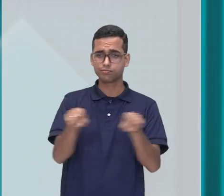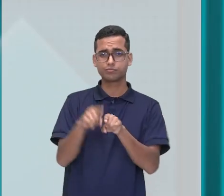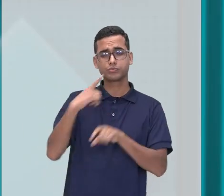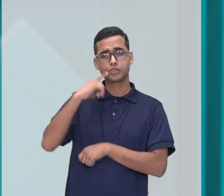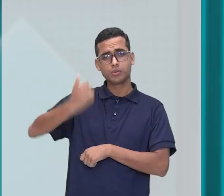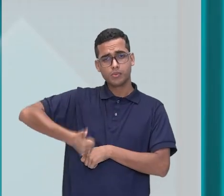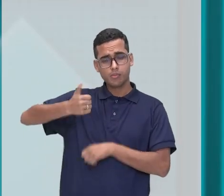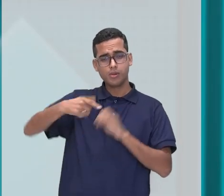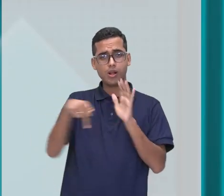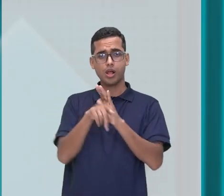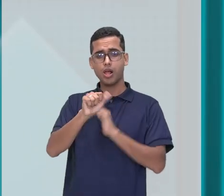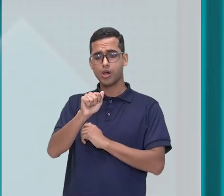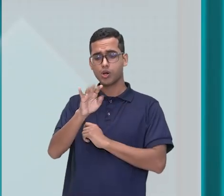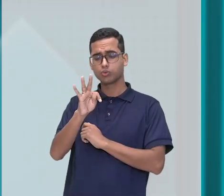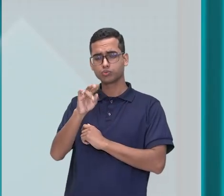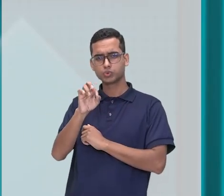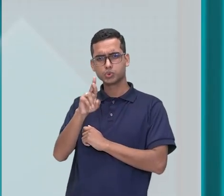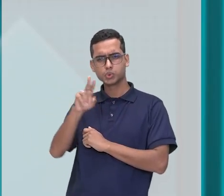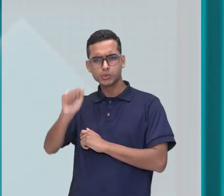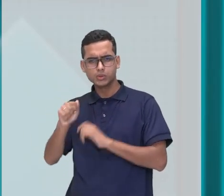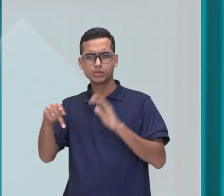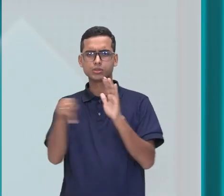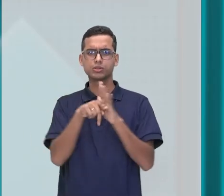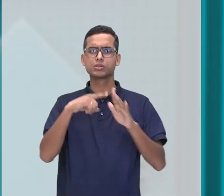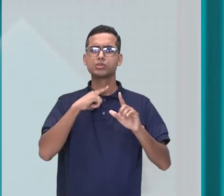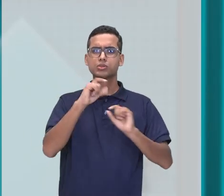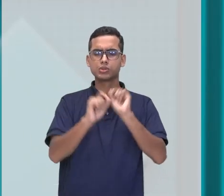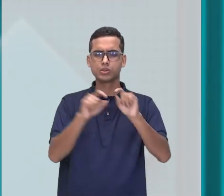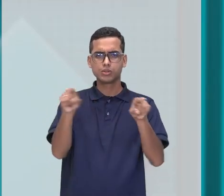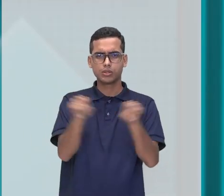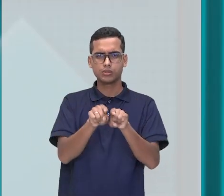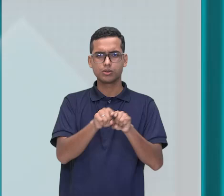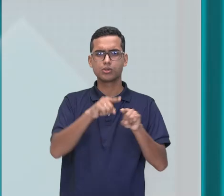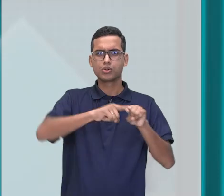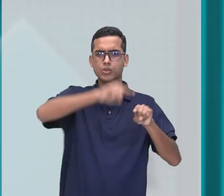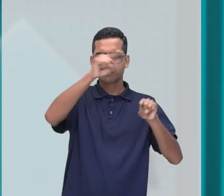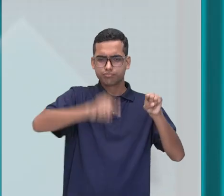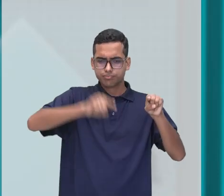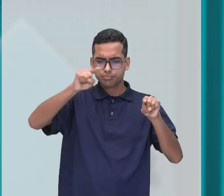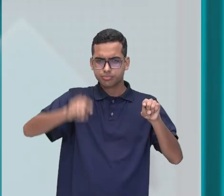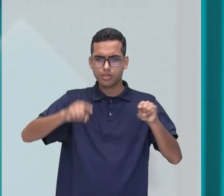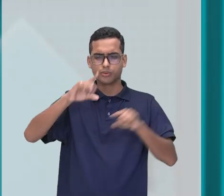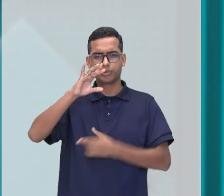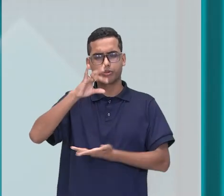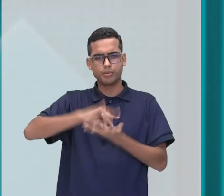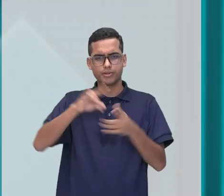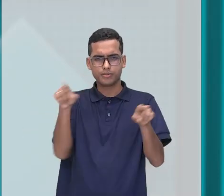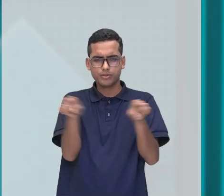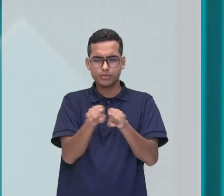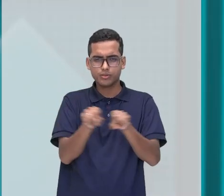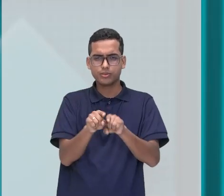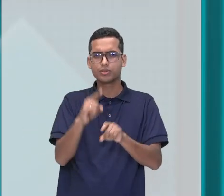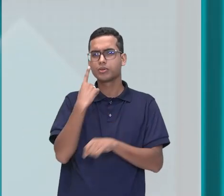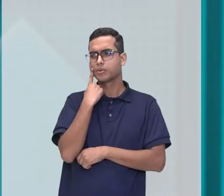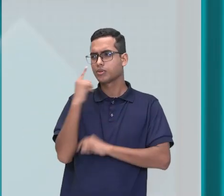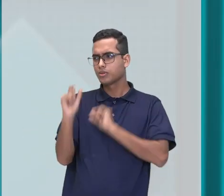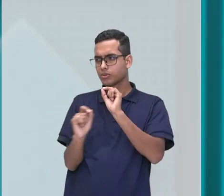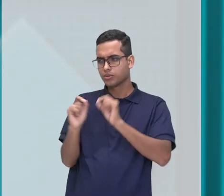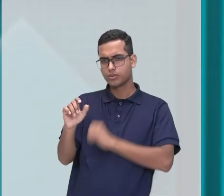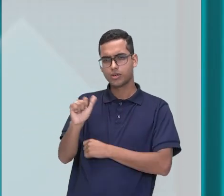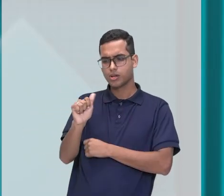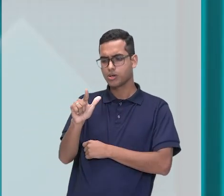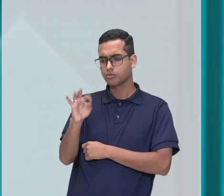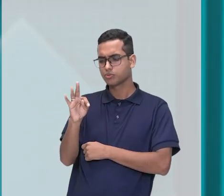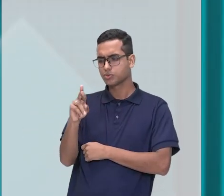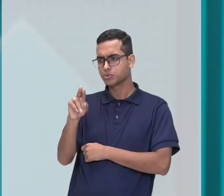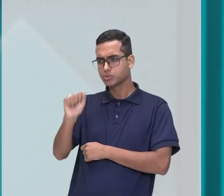que é dividida em sons graves e sons agudos. Os sons agudos, esse som fininho, pode ser classificado como